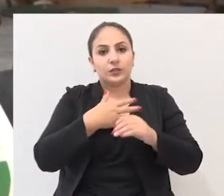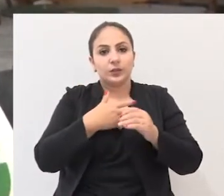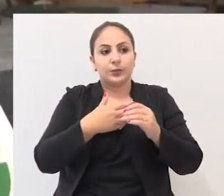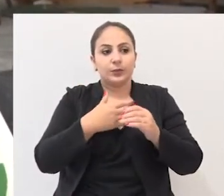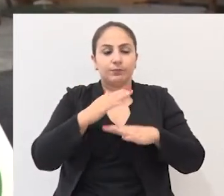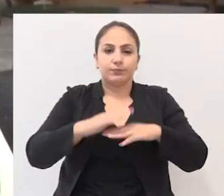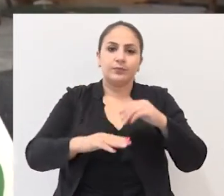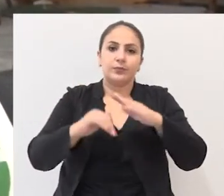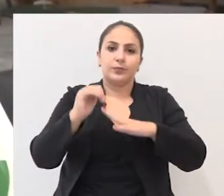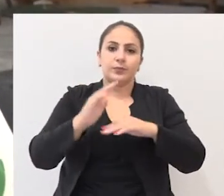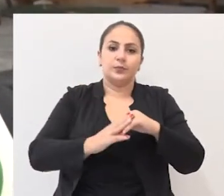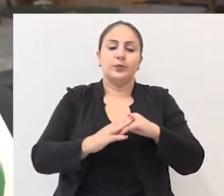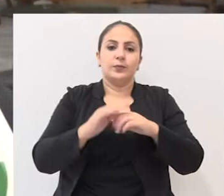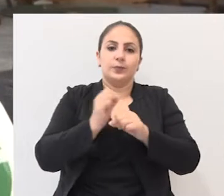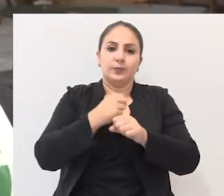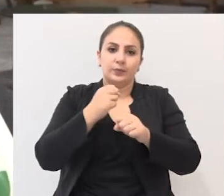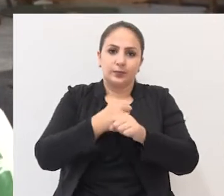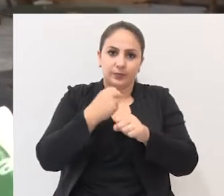obra